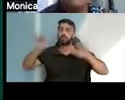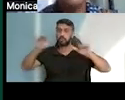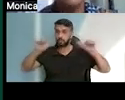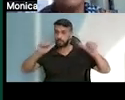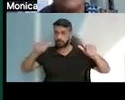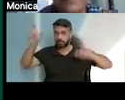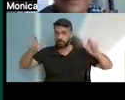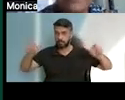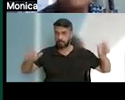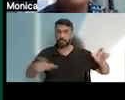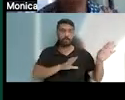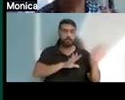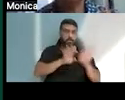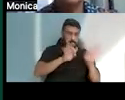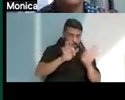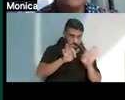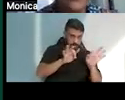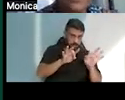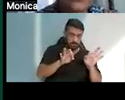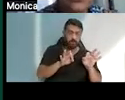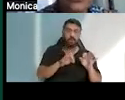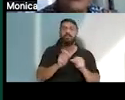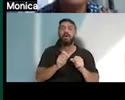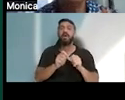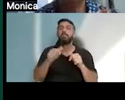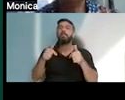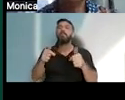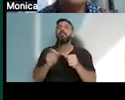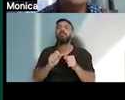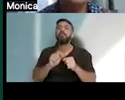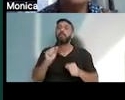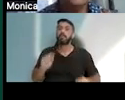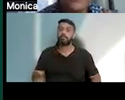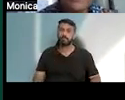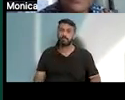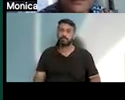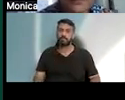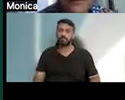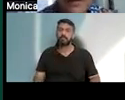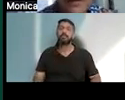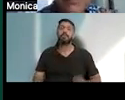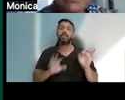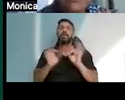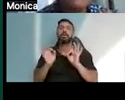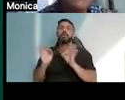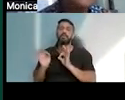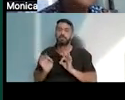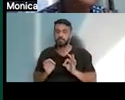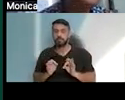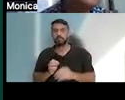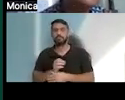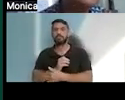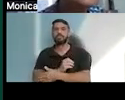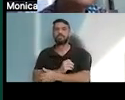de planejar o que vai ser feito e de organizar, né?